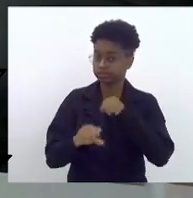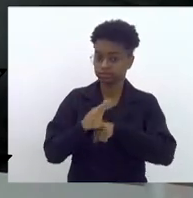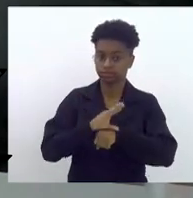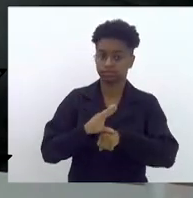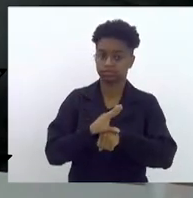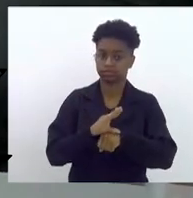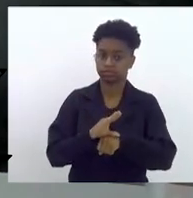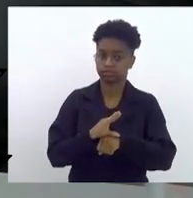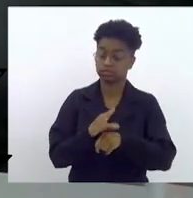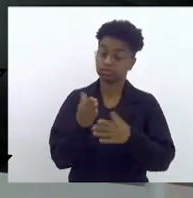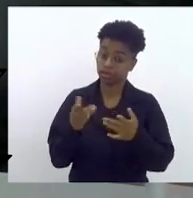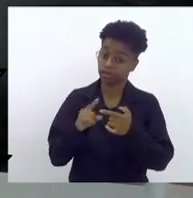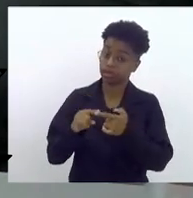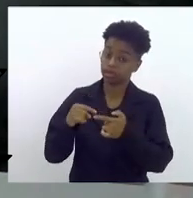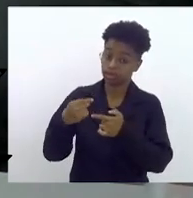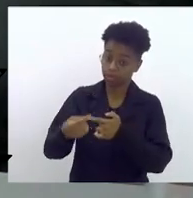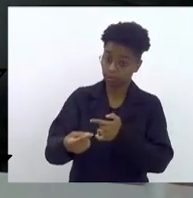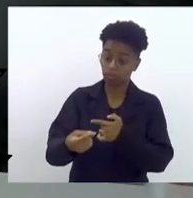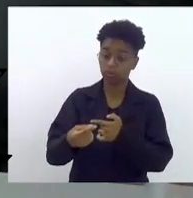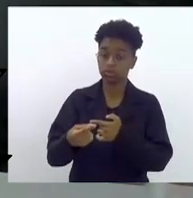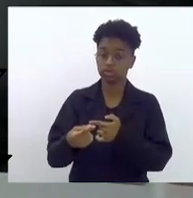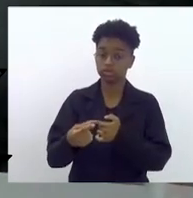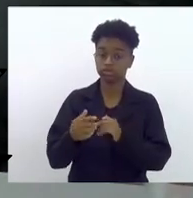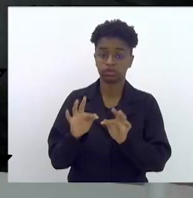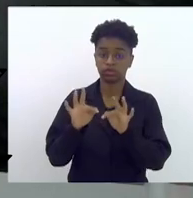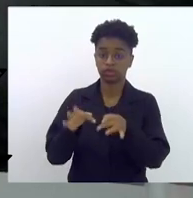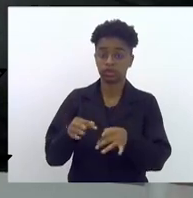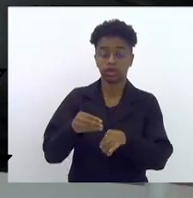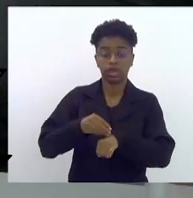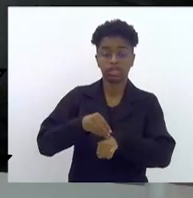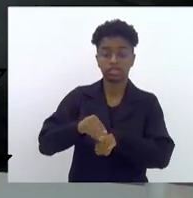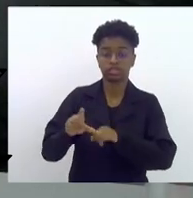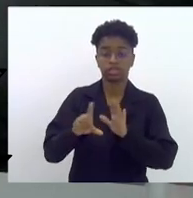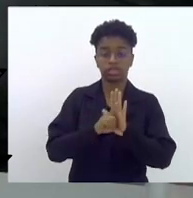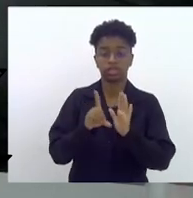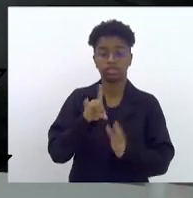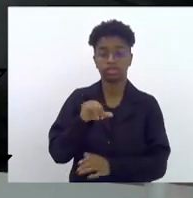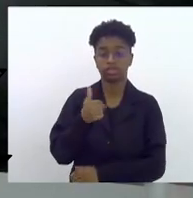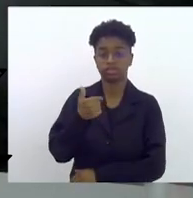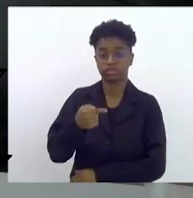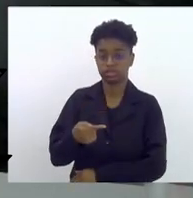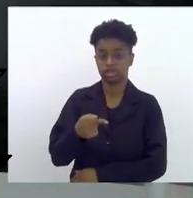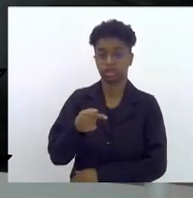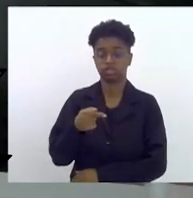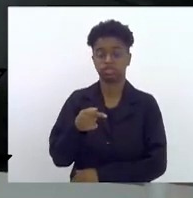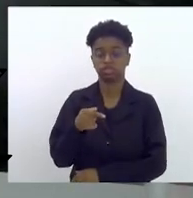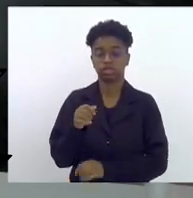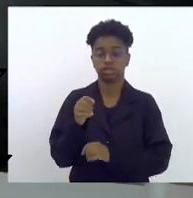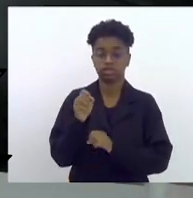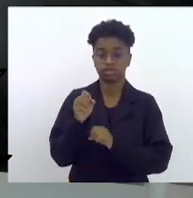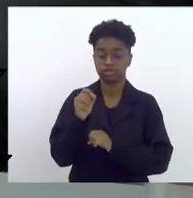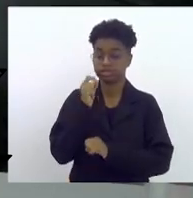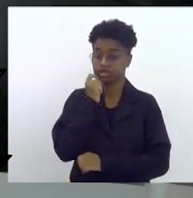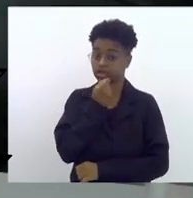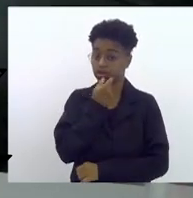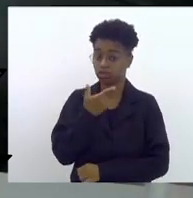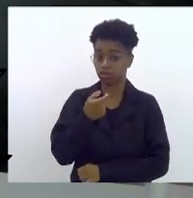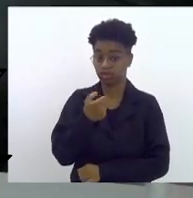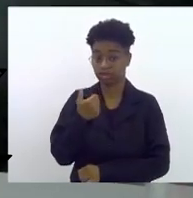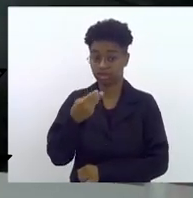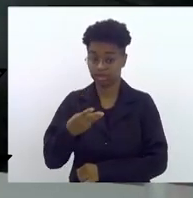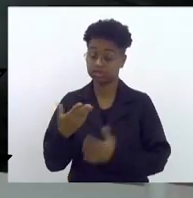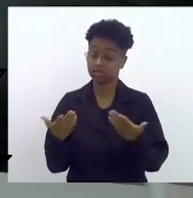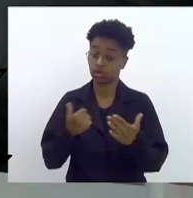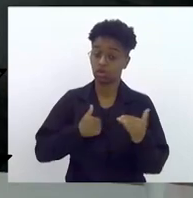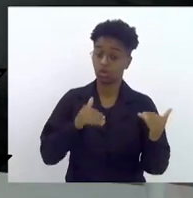e depois foi concluído com uma indicação Legislativa no dia 17/09/2013 então até tô